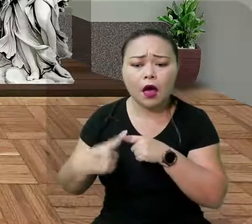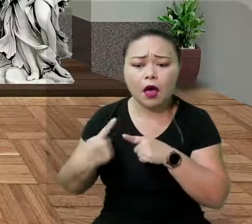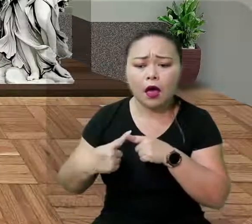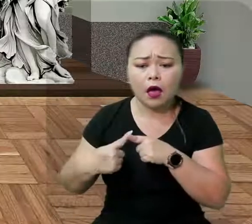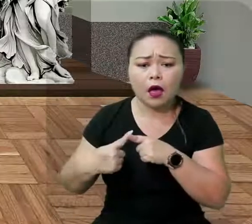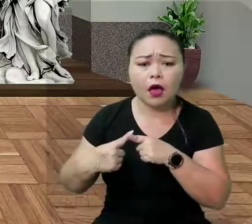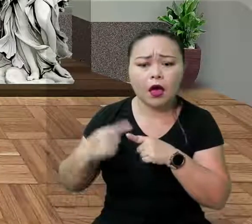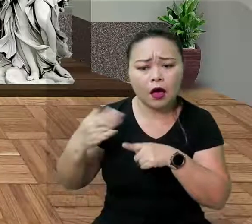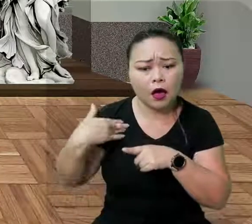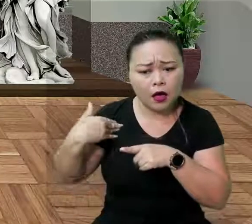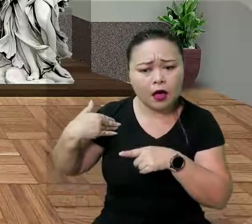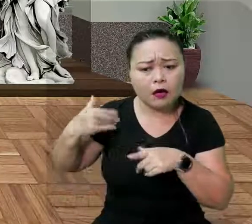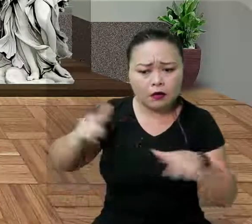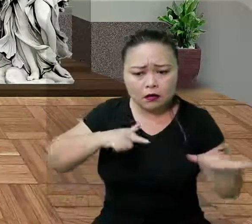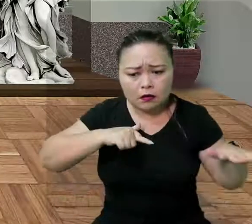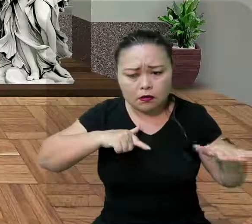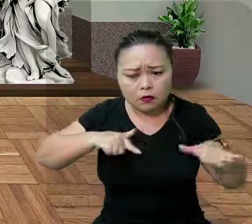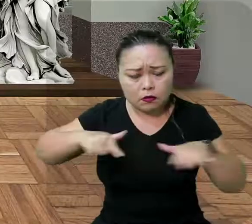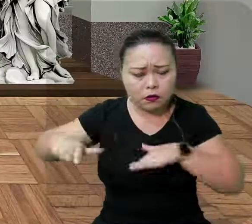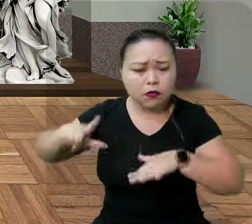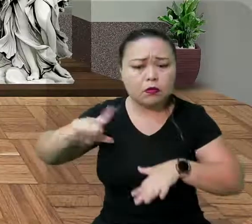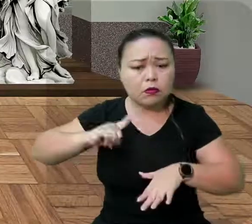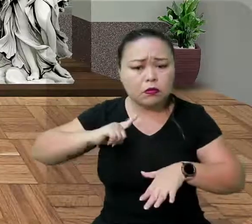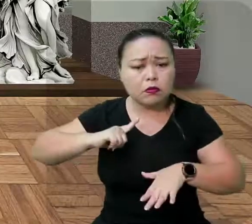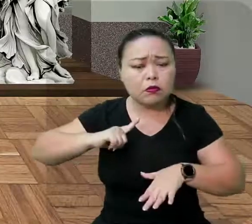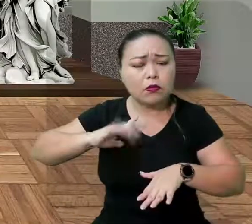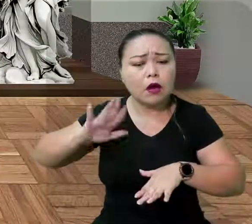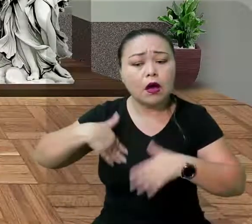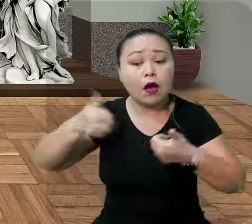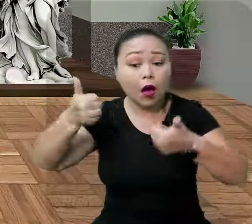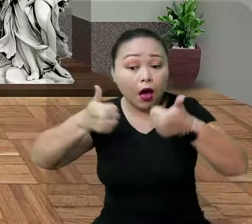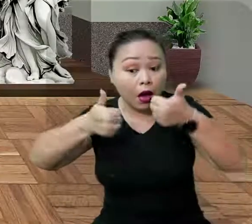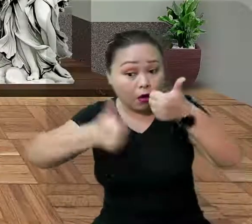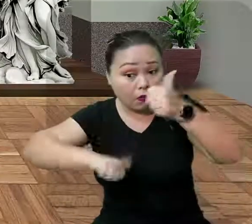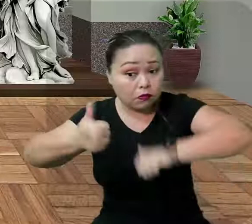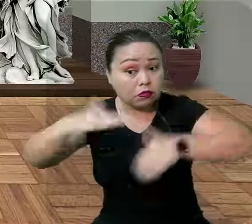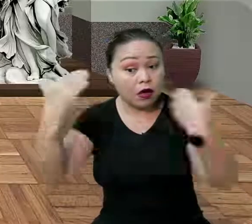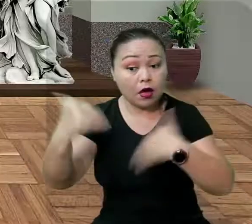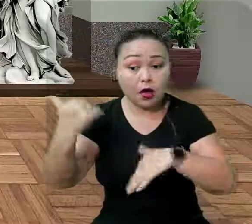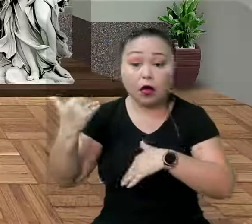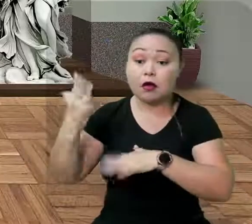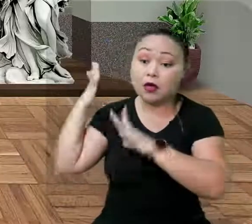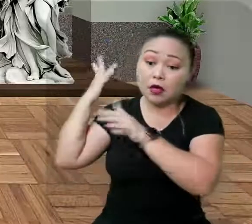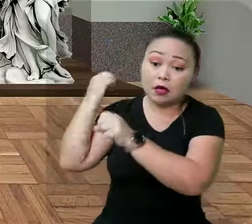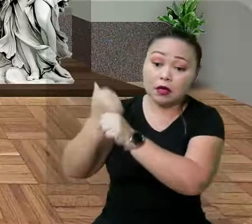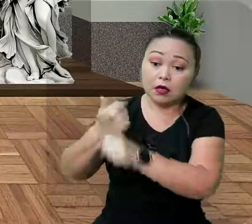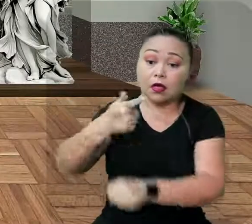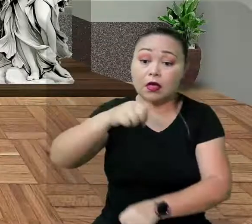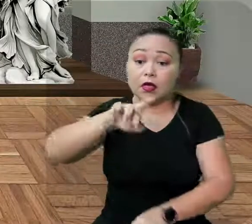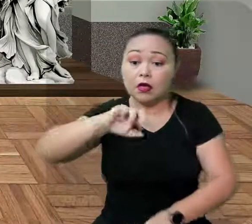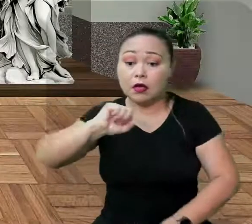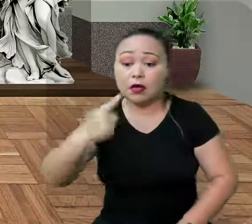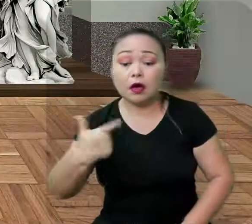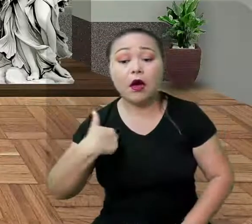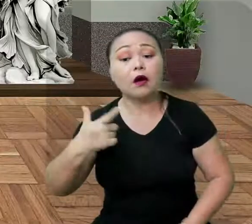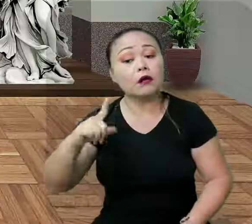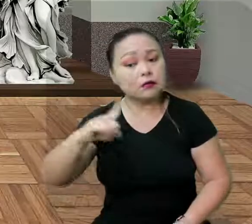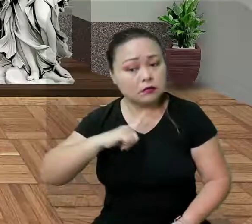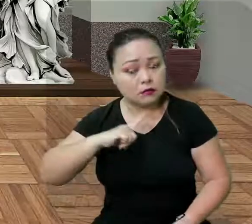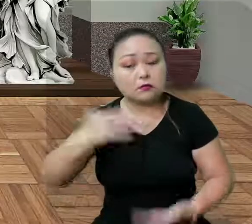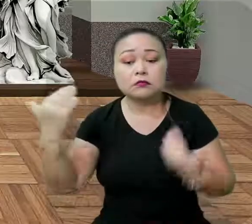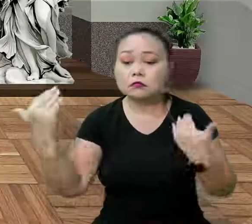quando ainda essa semana nós teremos a nossa avaliação a revisão geral e logo temos